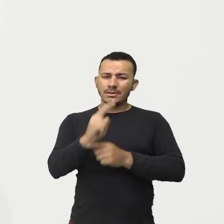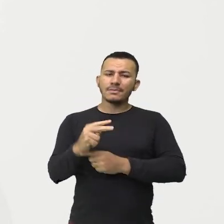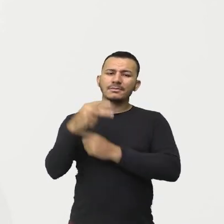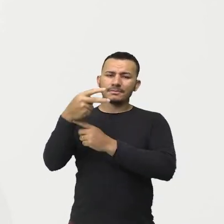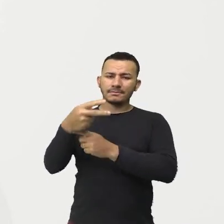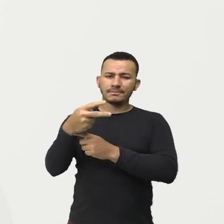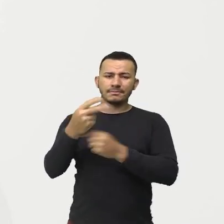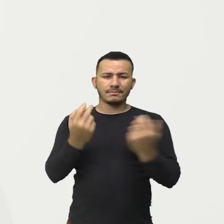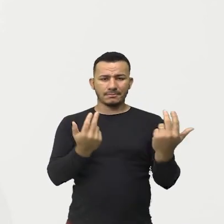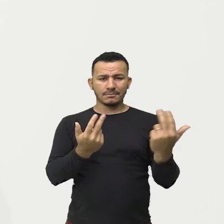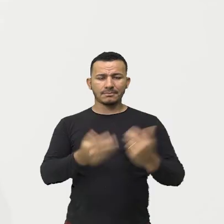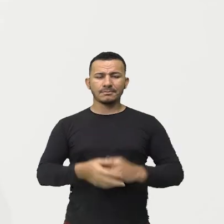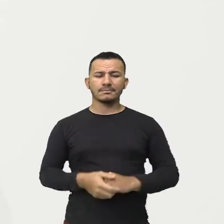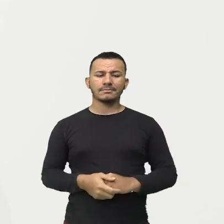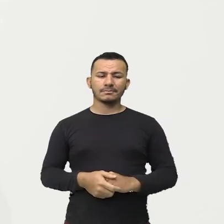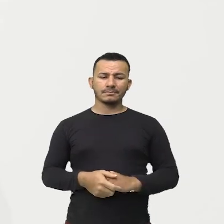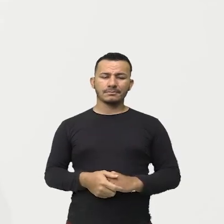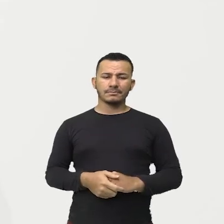aqui o quadrado.